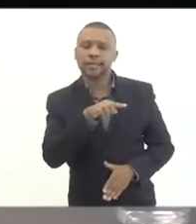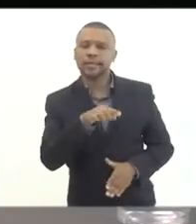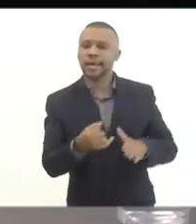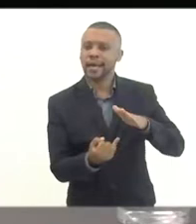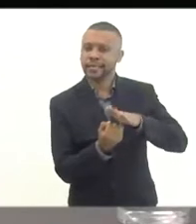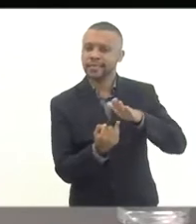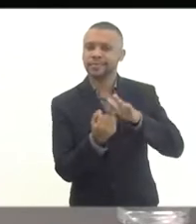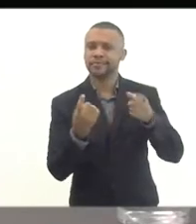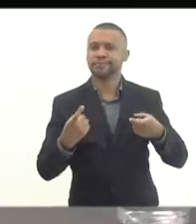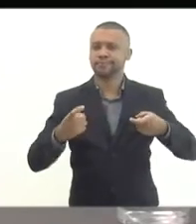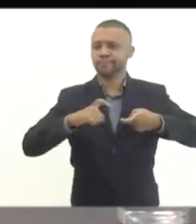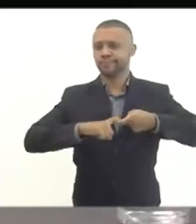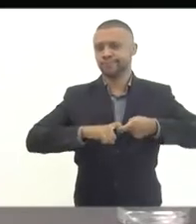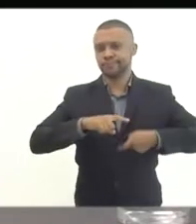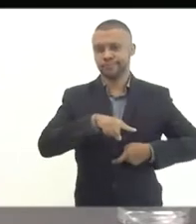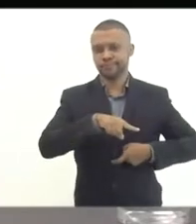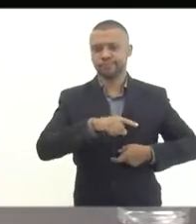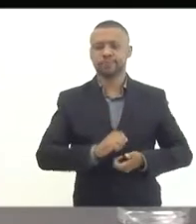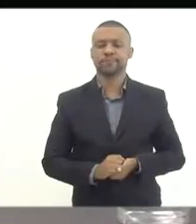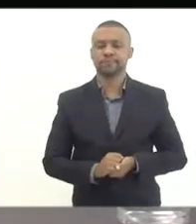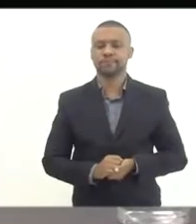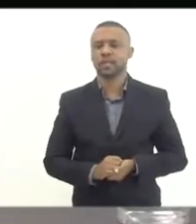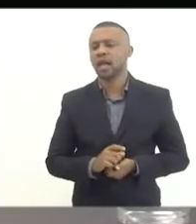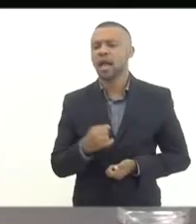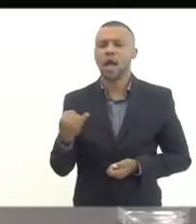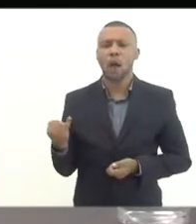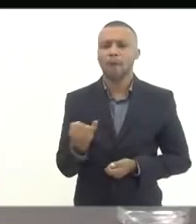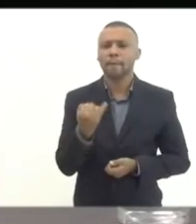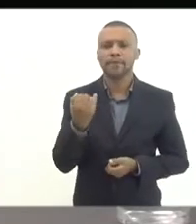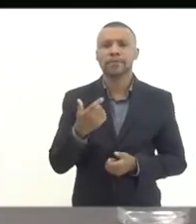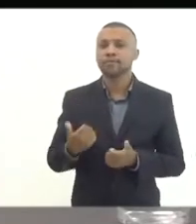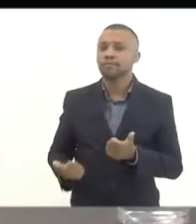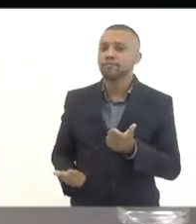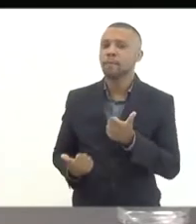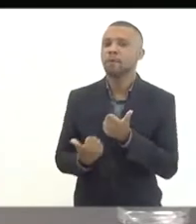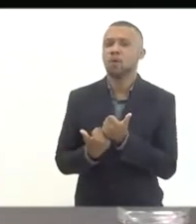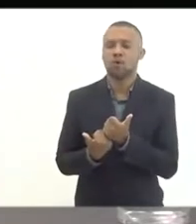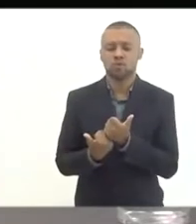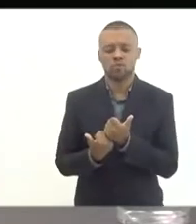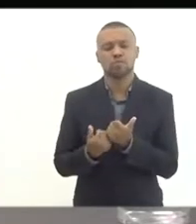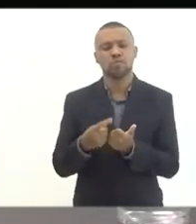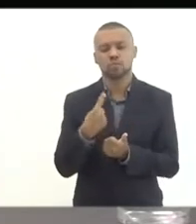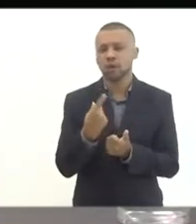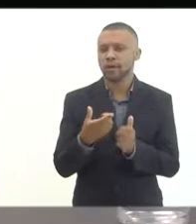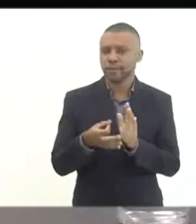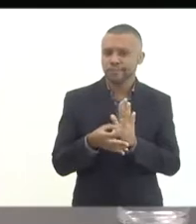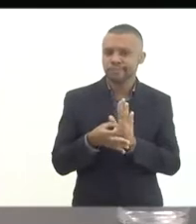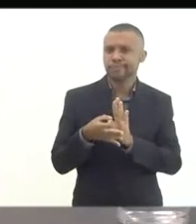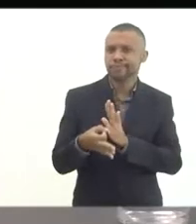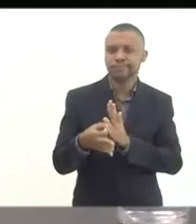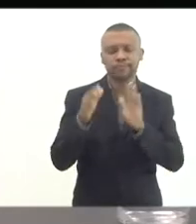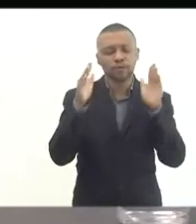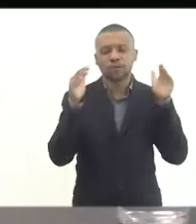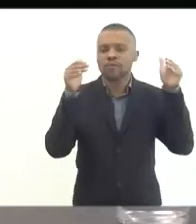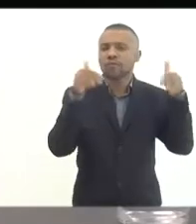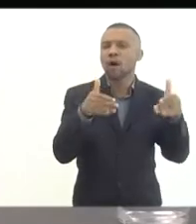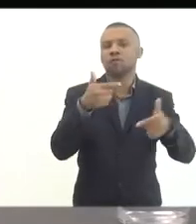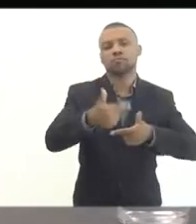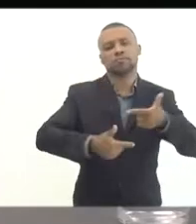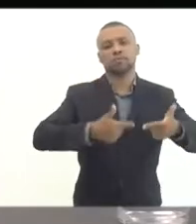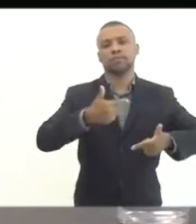instituições conveniadas tem sido assim na retaguarda de relevância para nossa abordagem e para